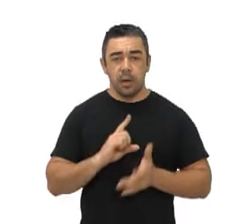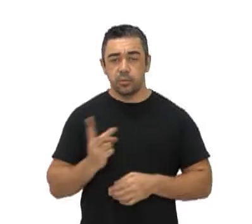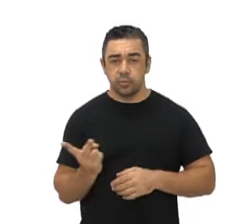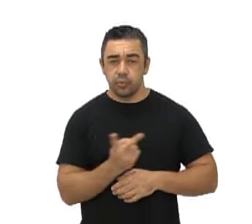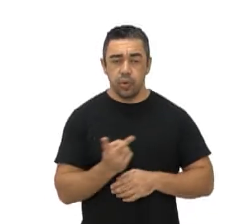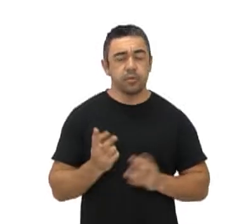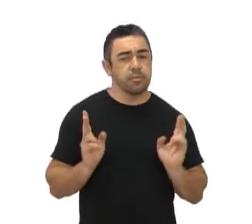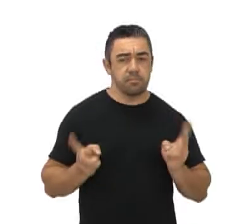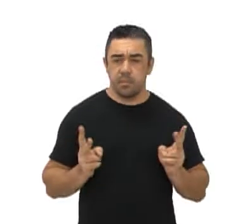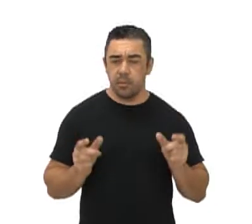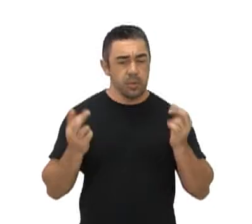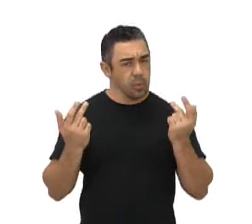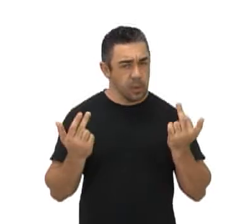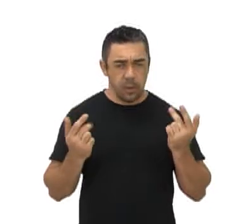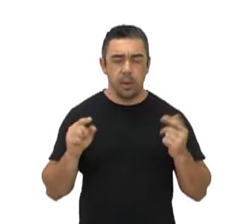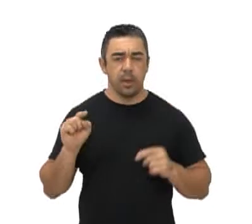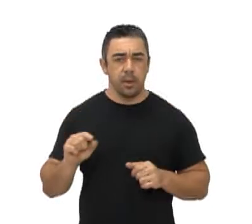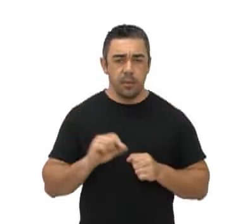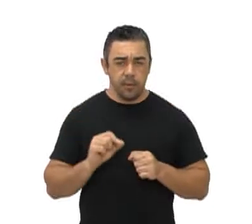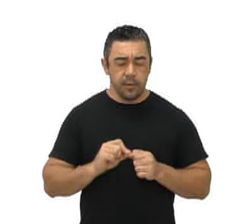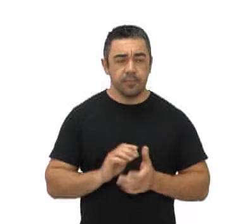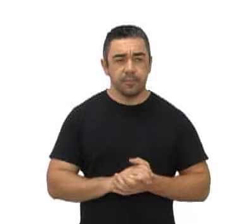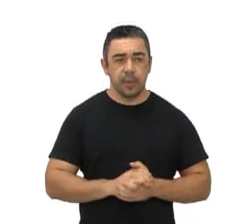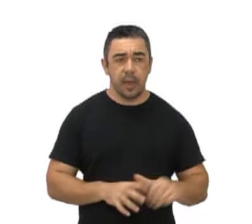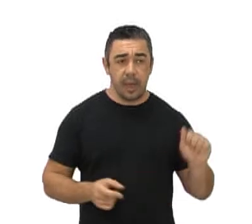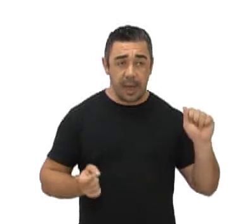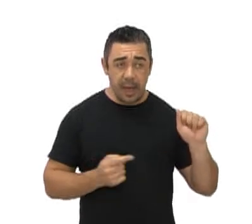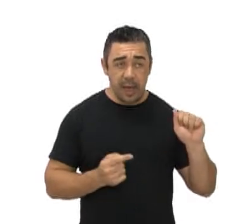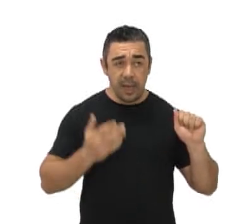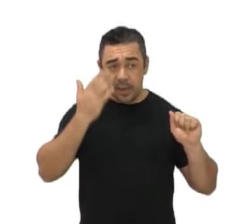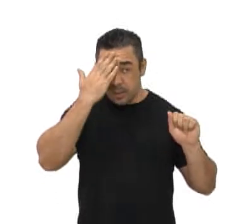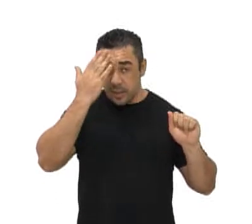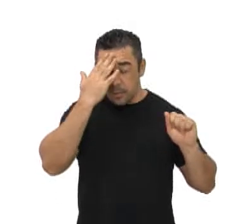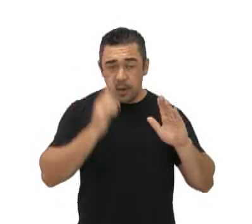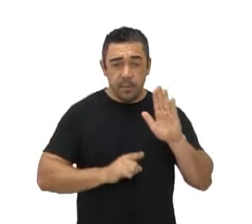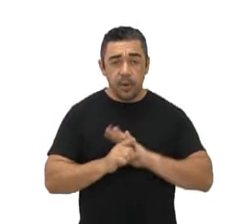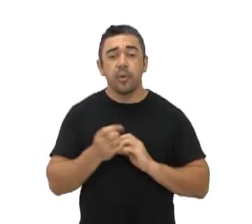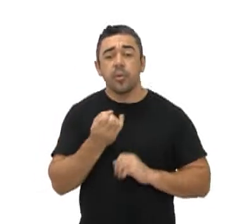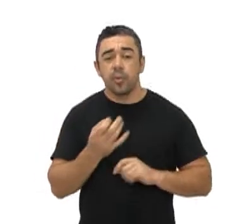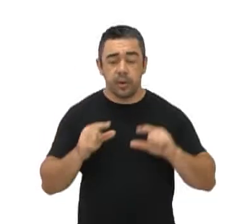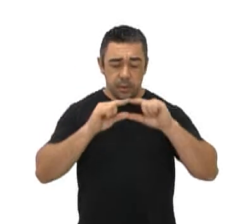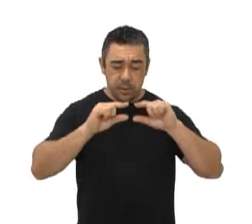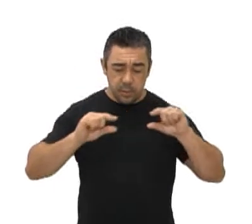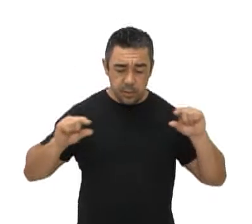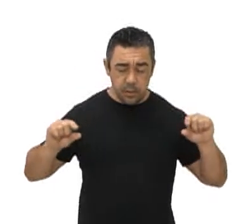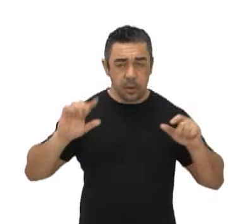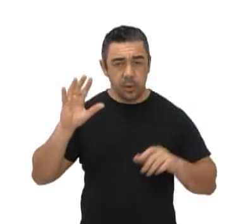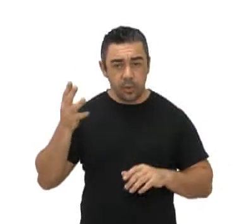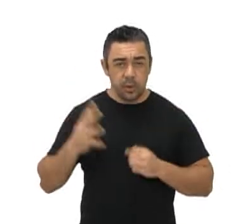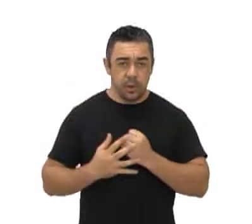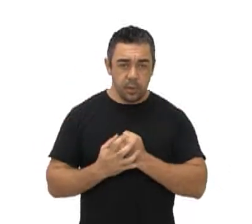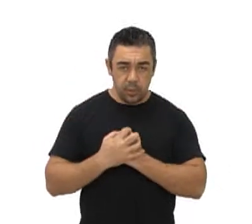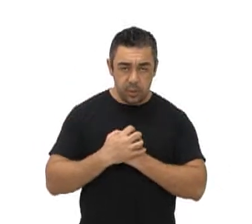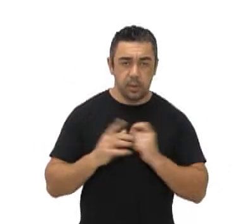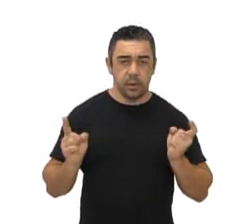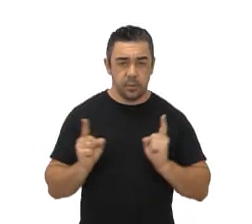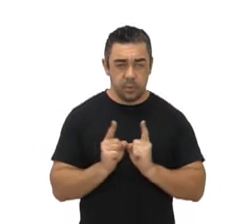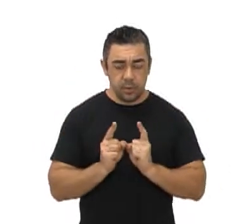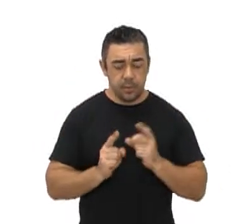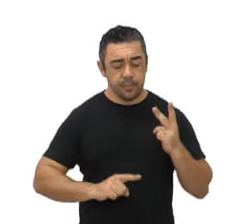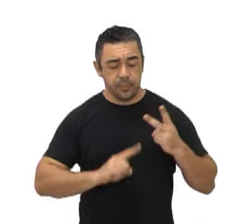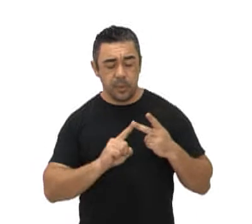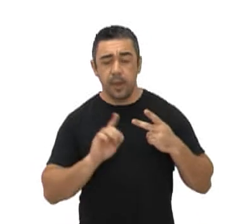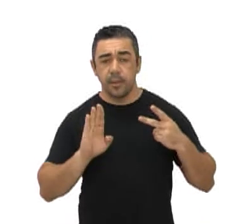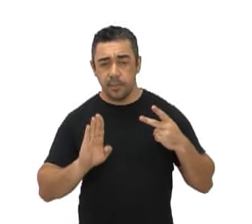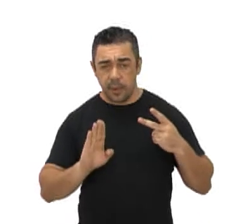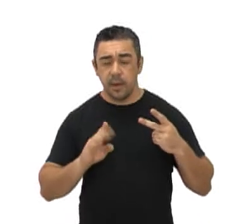apresentavam as mesmas dimensões para esta pilha. Letra A, ele quer saber as equações de semi-reação de oxidação e redução. E na letra